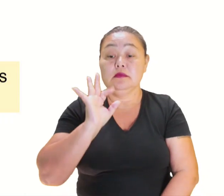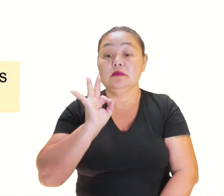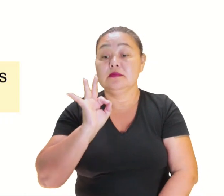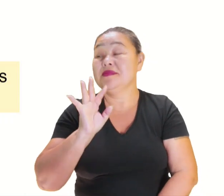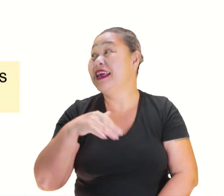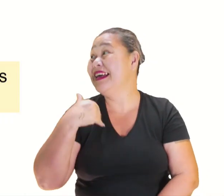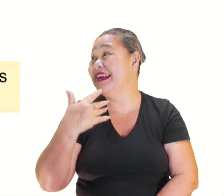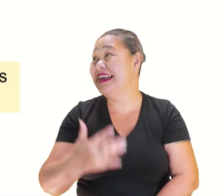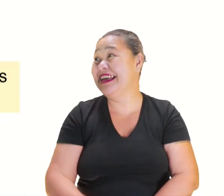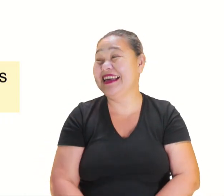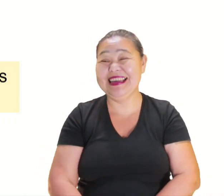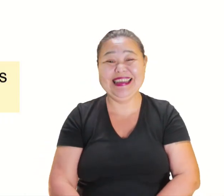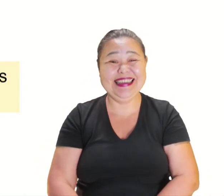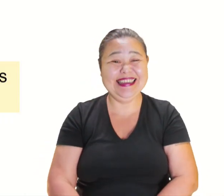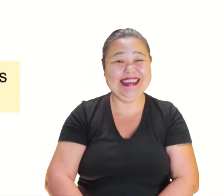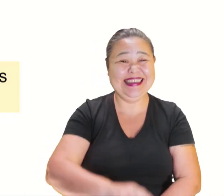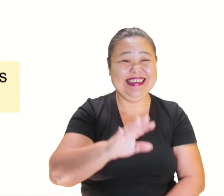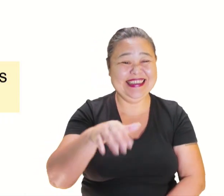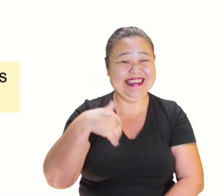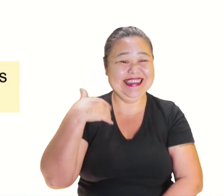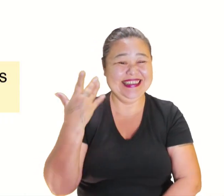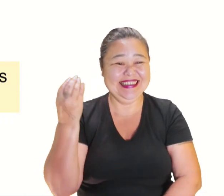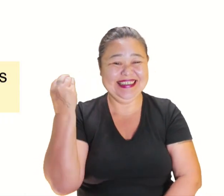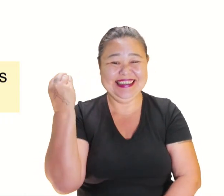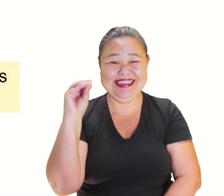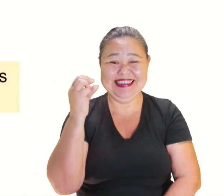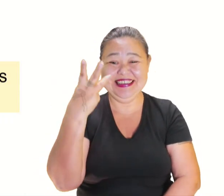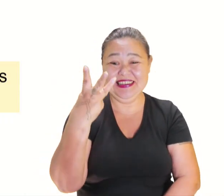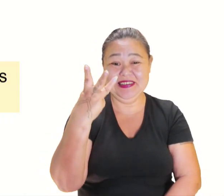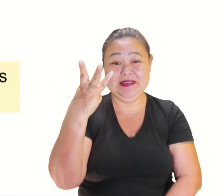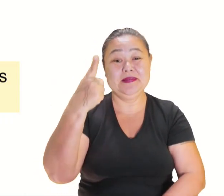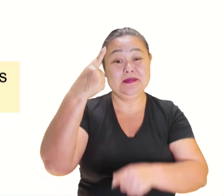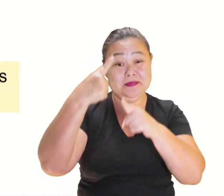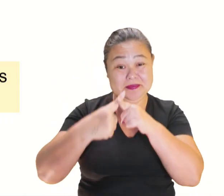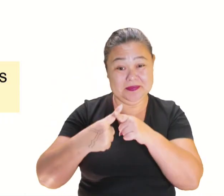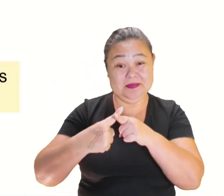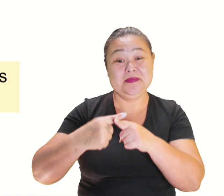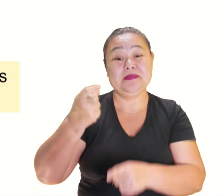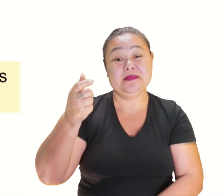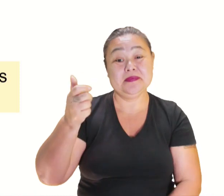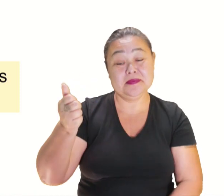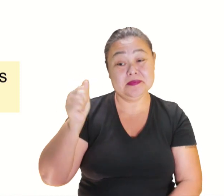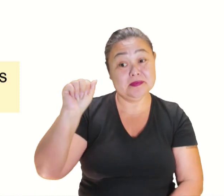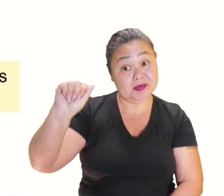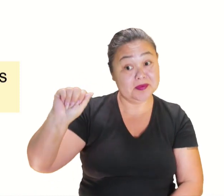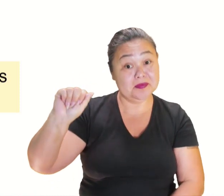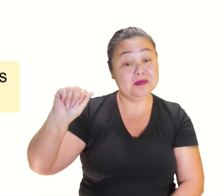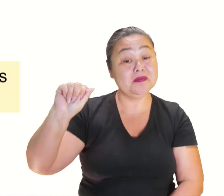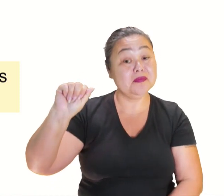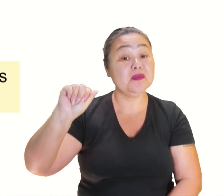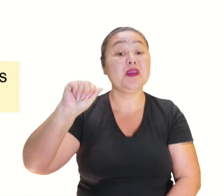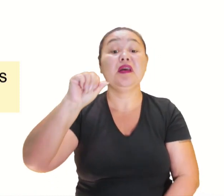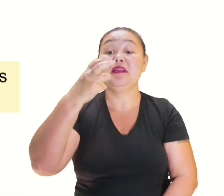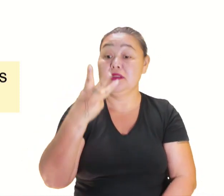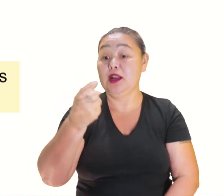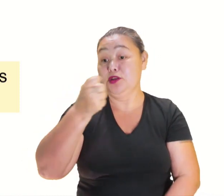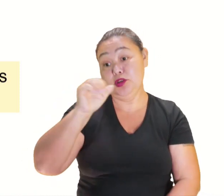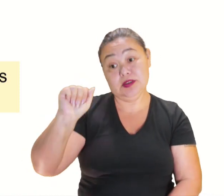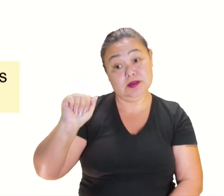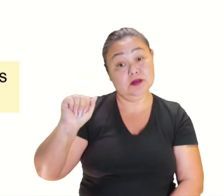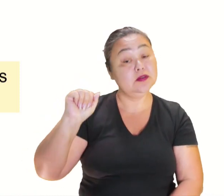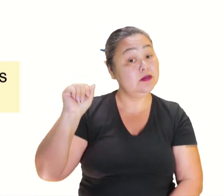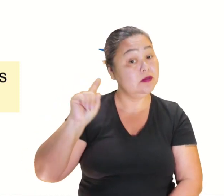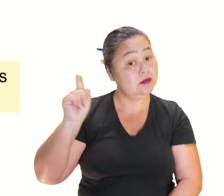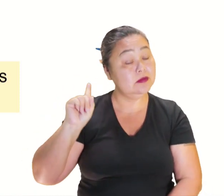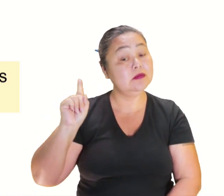longe. Então, quando a gente coloca 3 vezes x, aí já não vai ficar, vezes a, vai ficar 3xa. 3xa, já né? vai